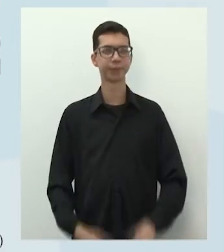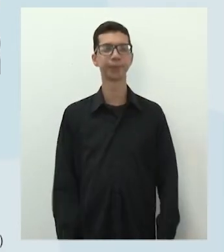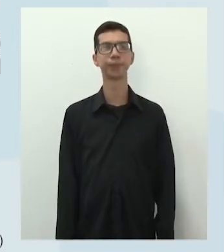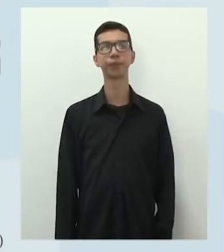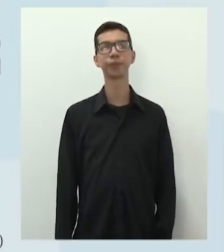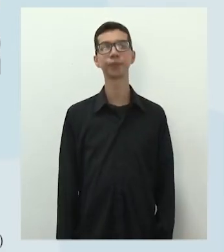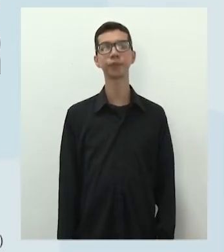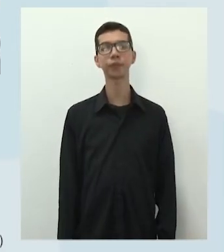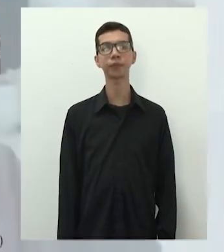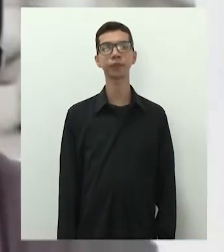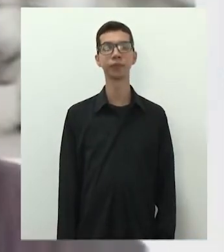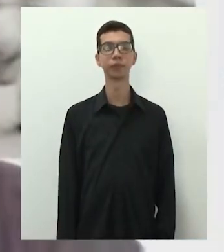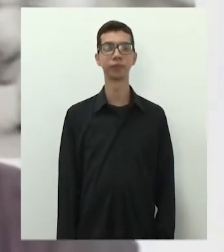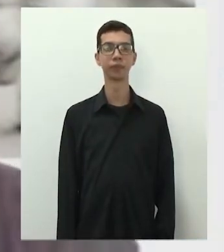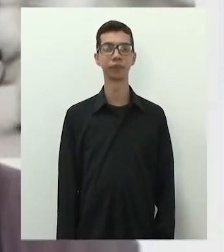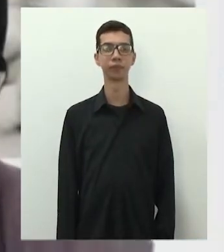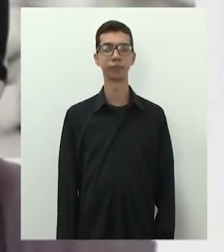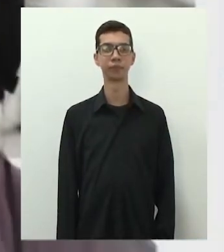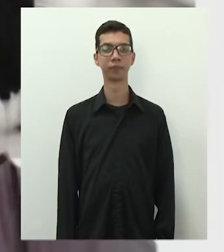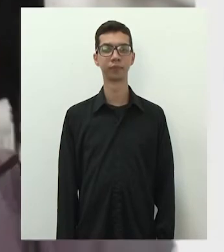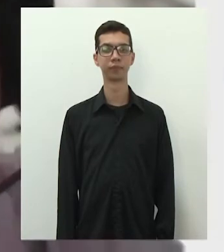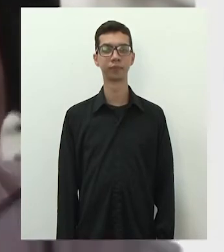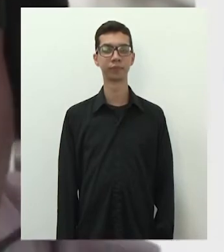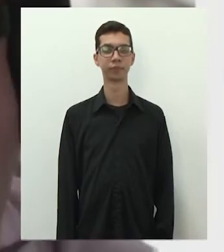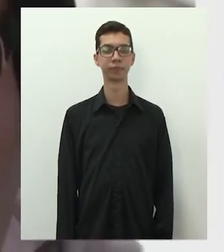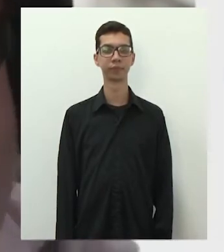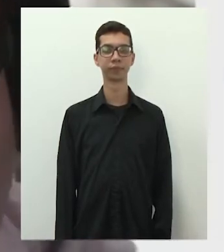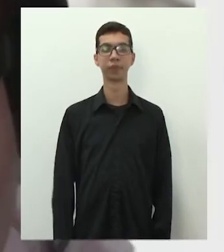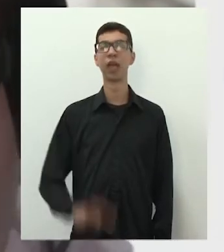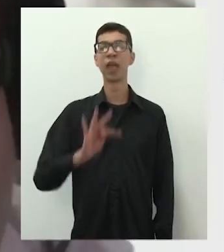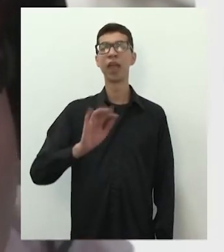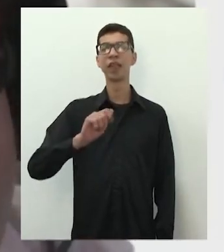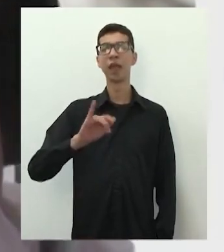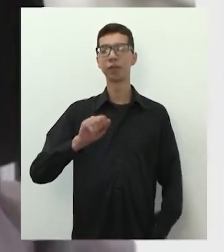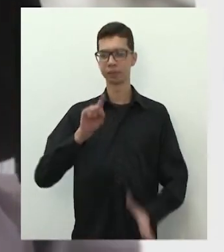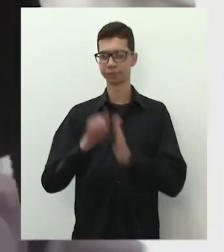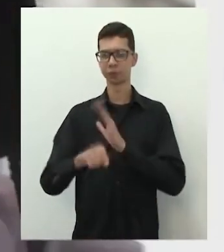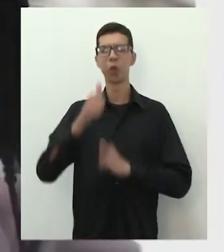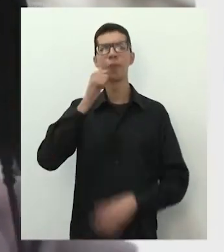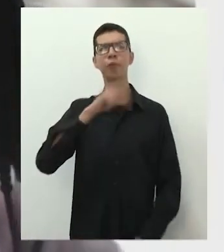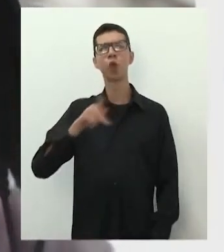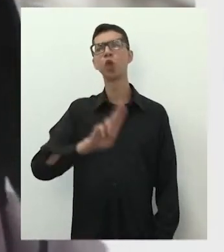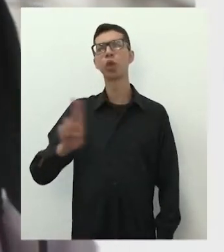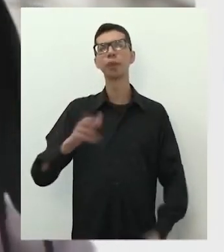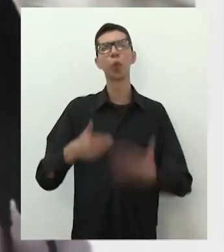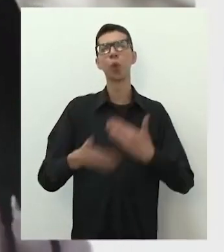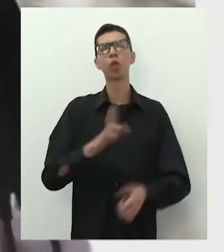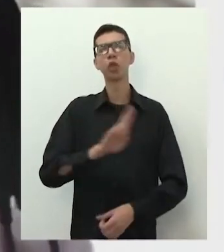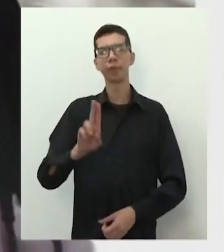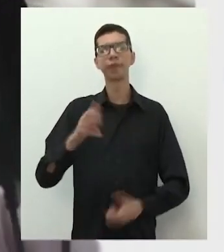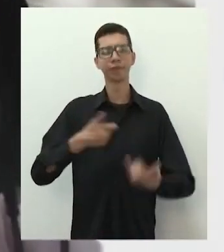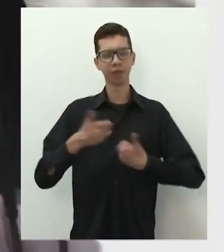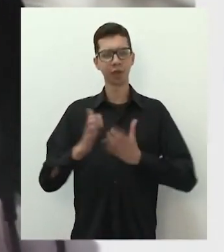vamos novamente relembrar. FOMO é uma sigla que significa Fear of Missing Out,